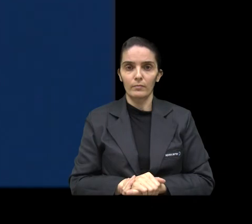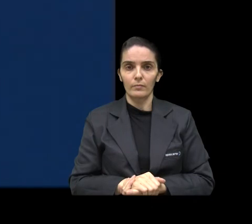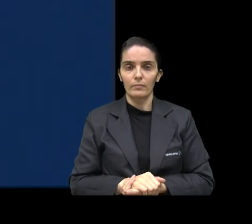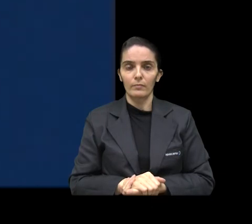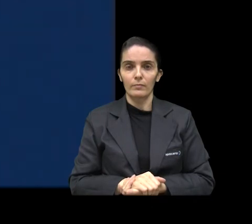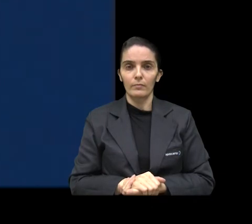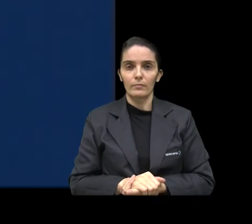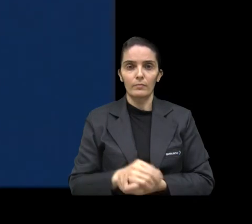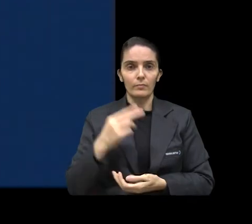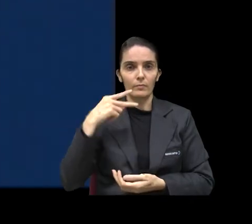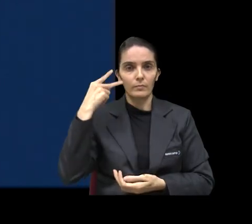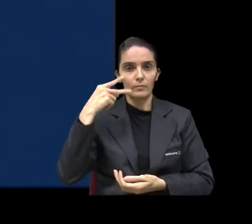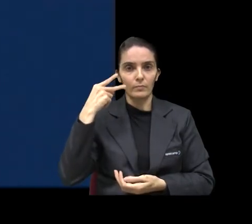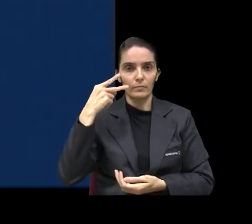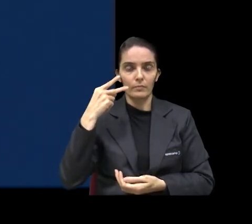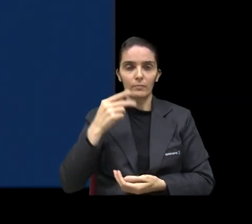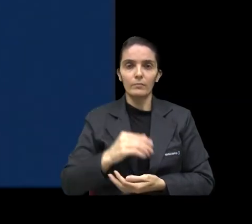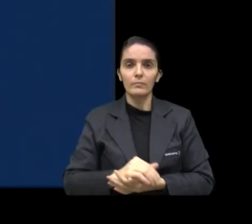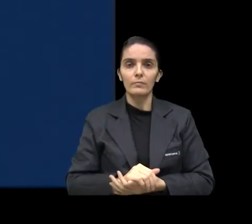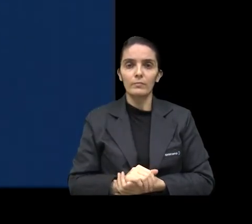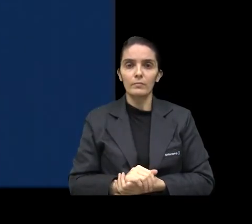Senhores vereadores,